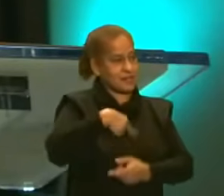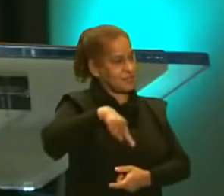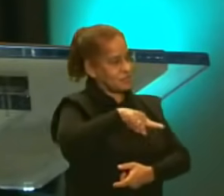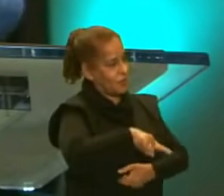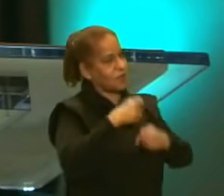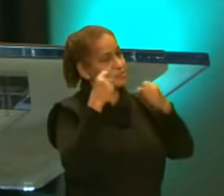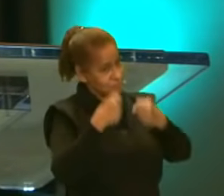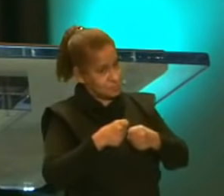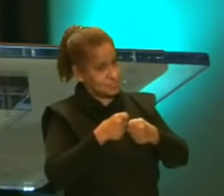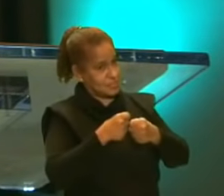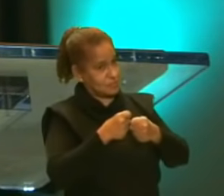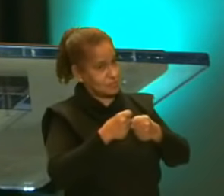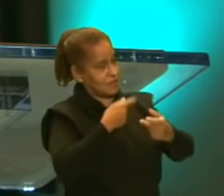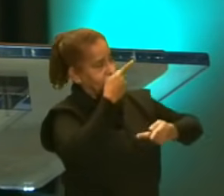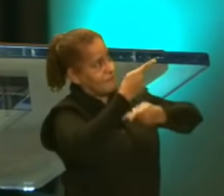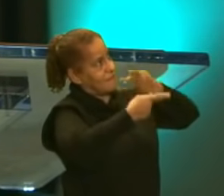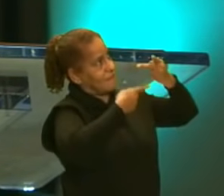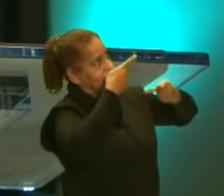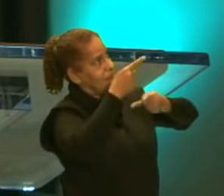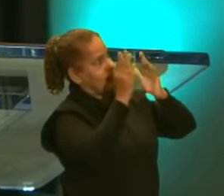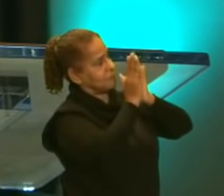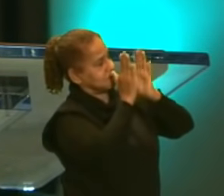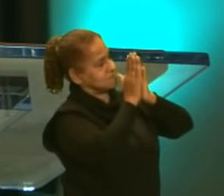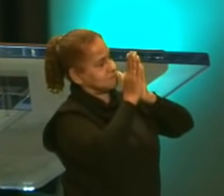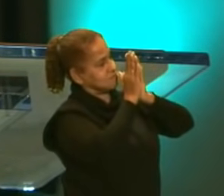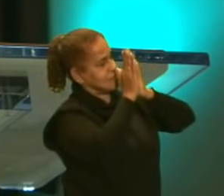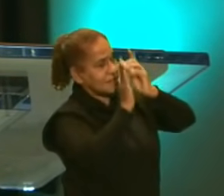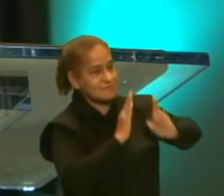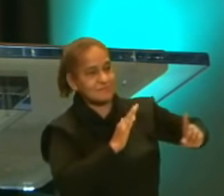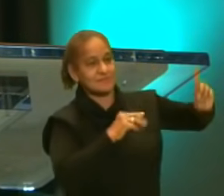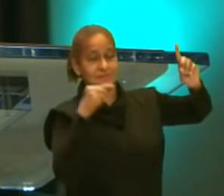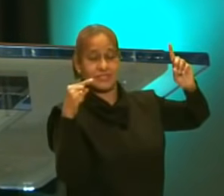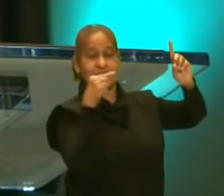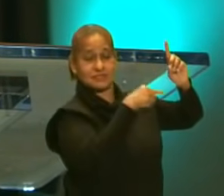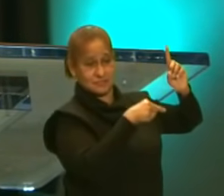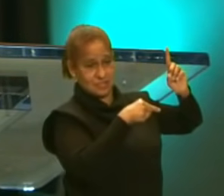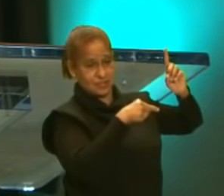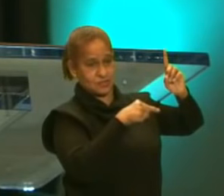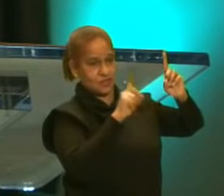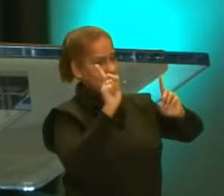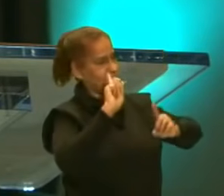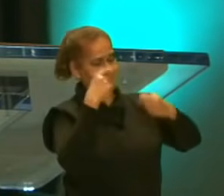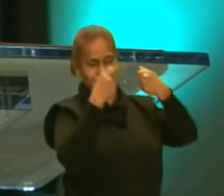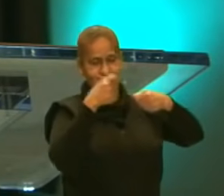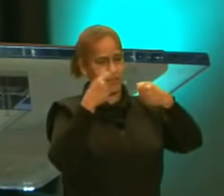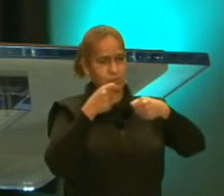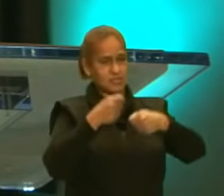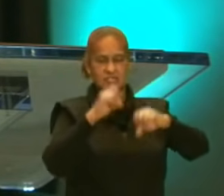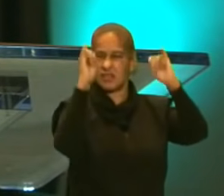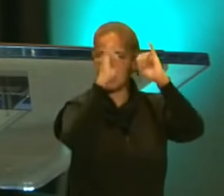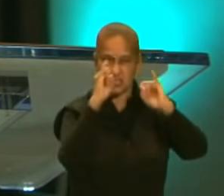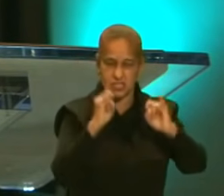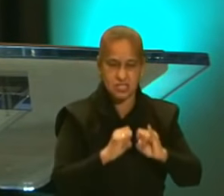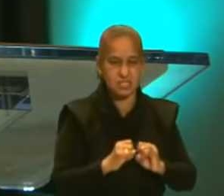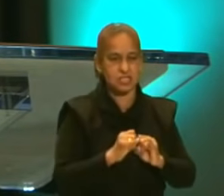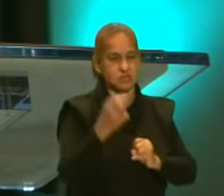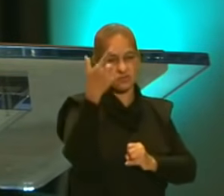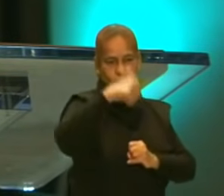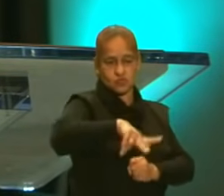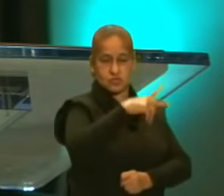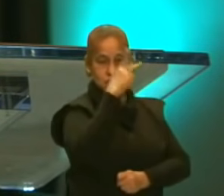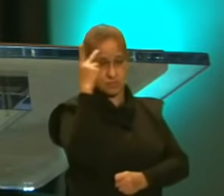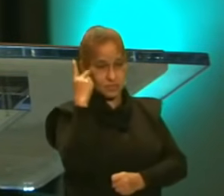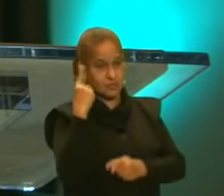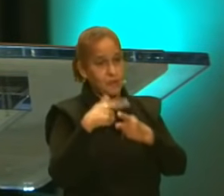nosso Salvador, colocamos uma série de intermediários. E esses intermediários não têm